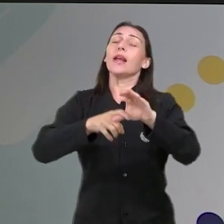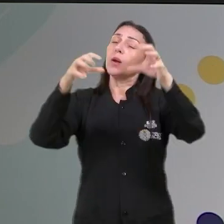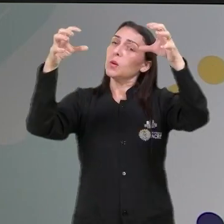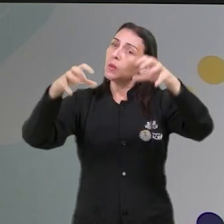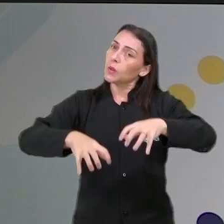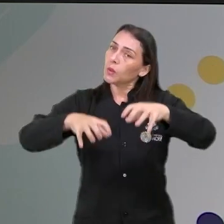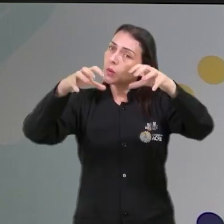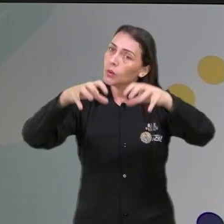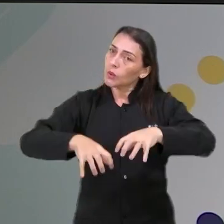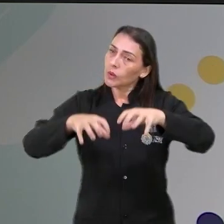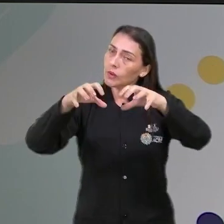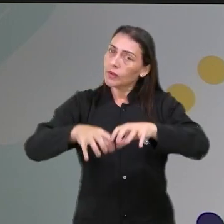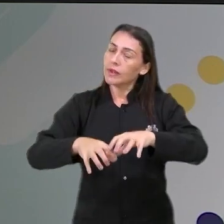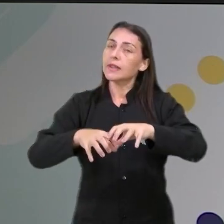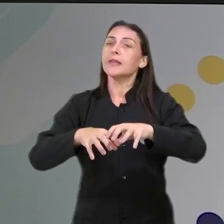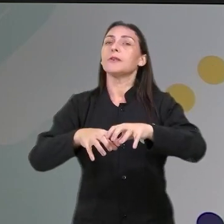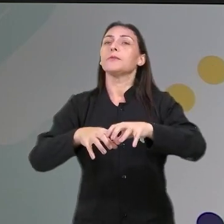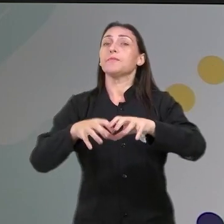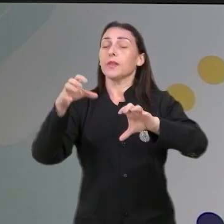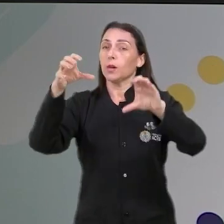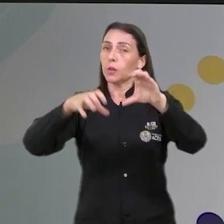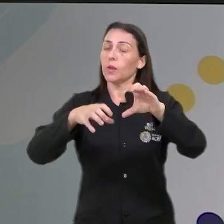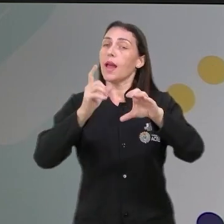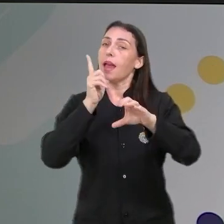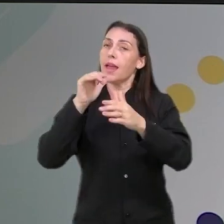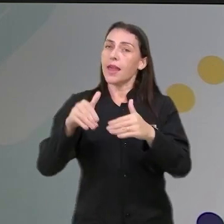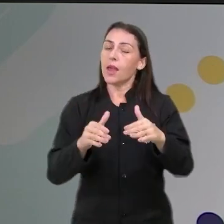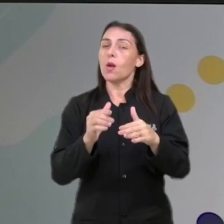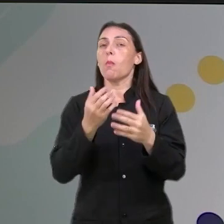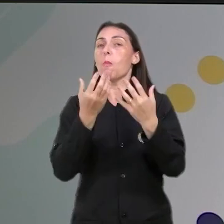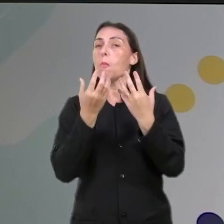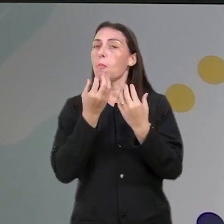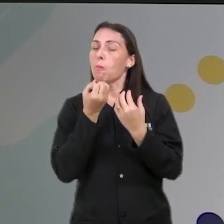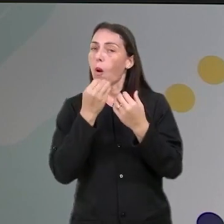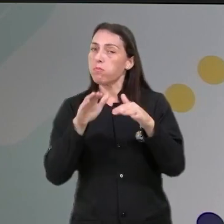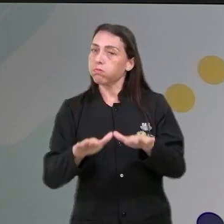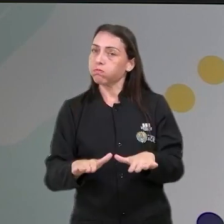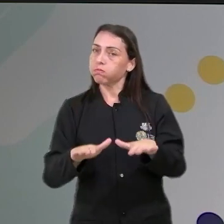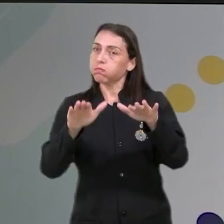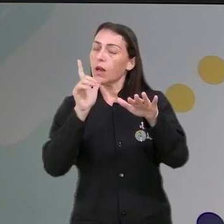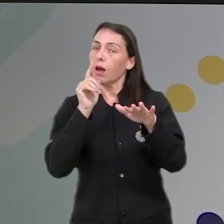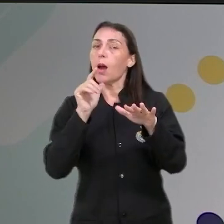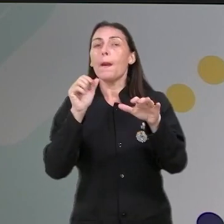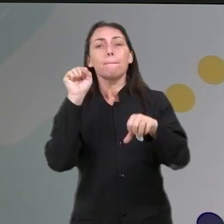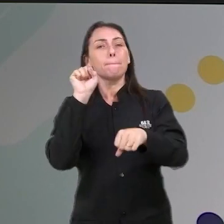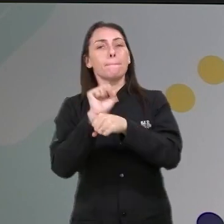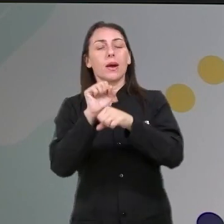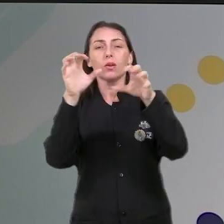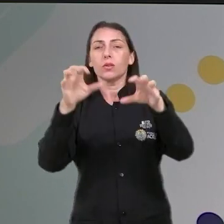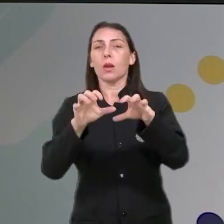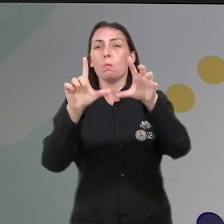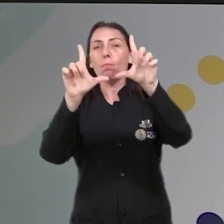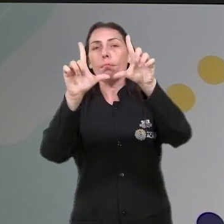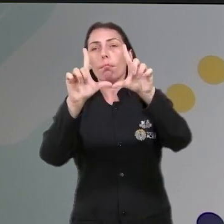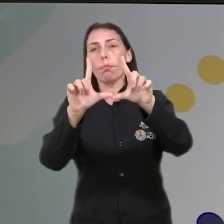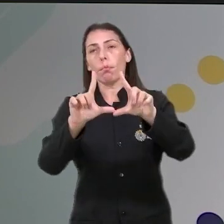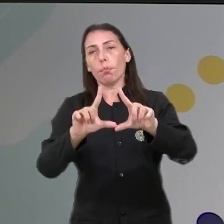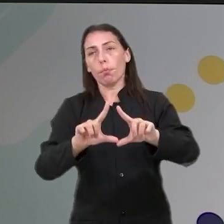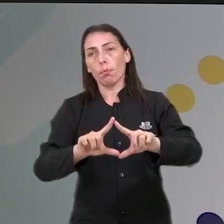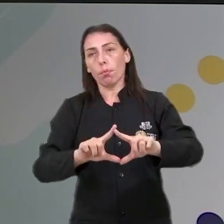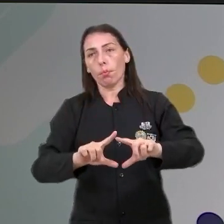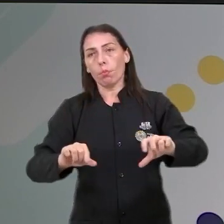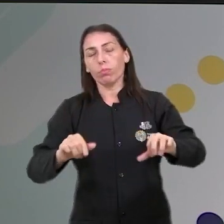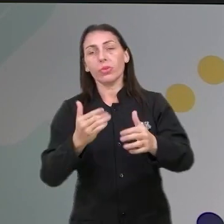chovendo ou não. Quando está chovendo, eles se tornam rios cheios, parou de chover, como não tem um abastecimento